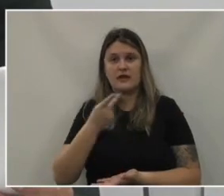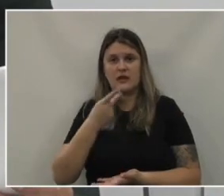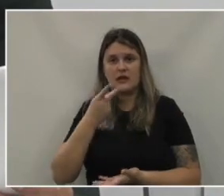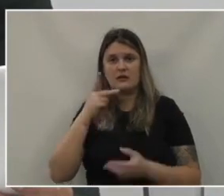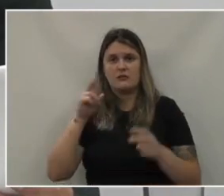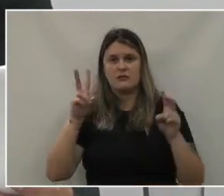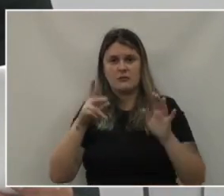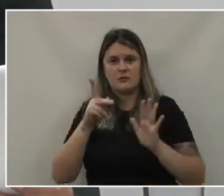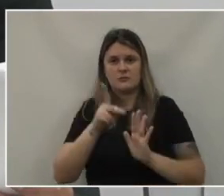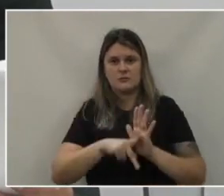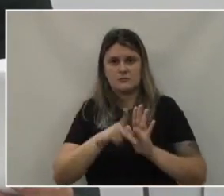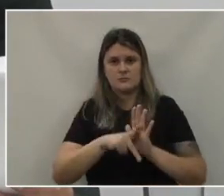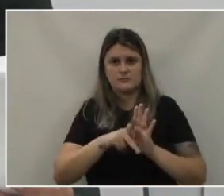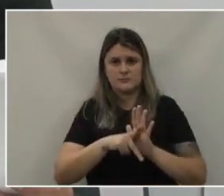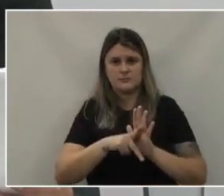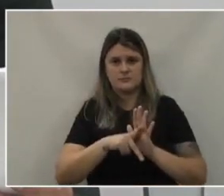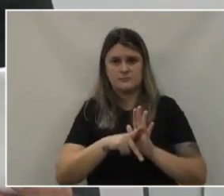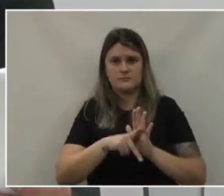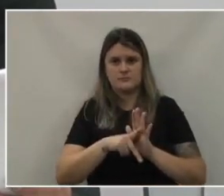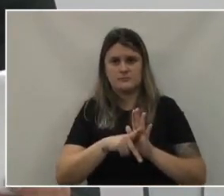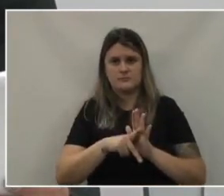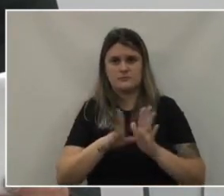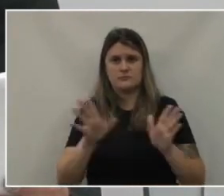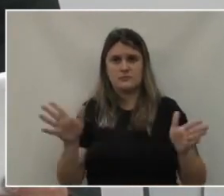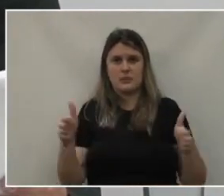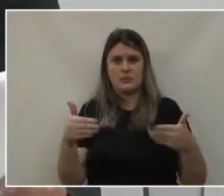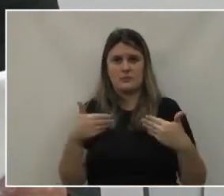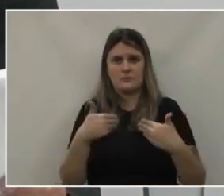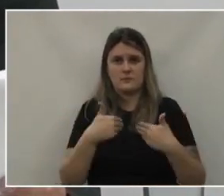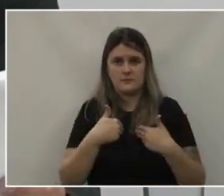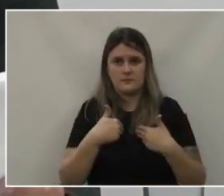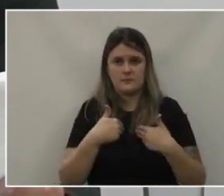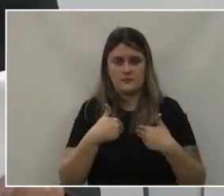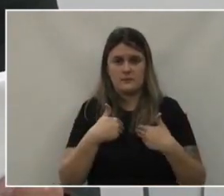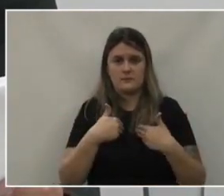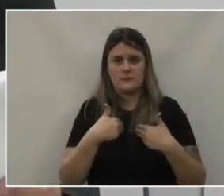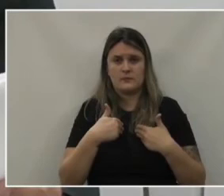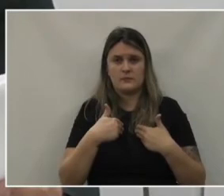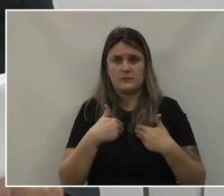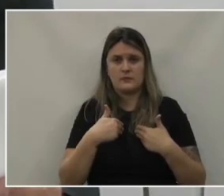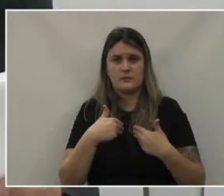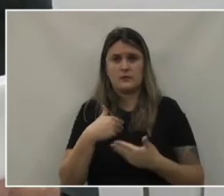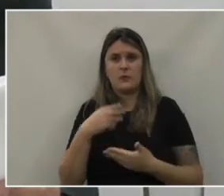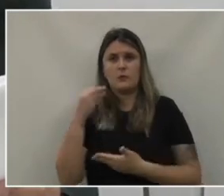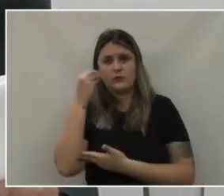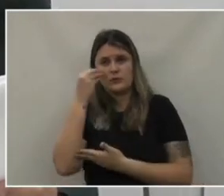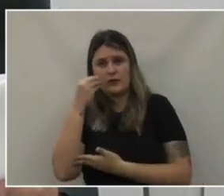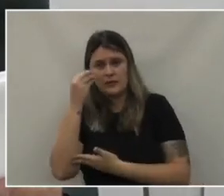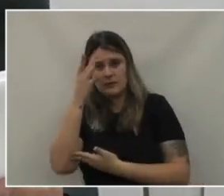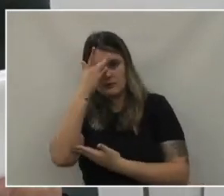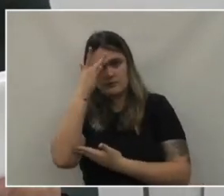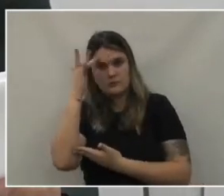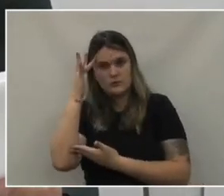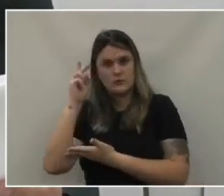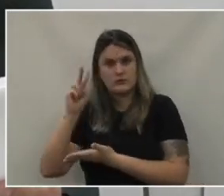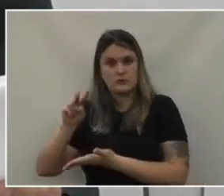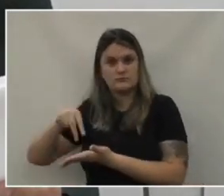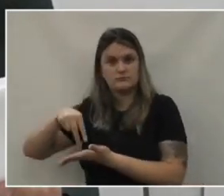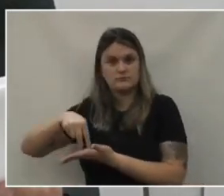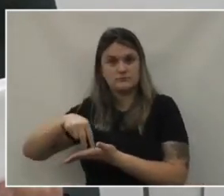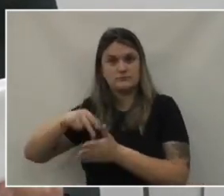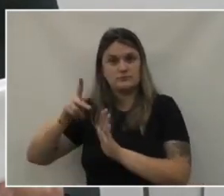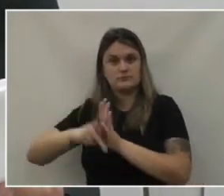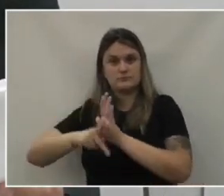o projeto, né, do transtorno do espectro autista. Daremos oportunidade a pessoa vir falar aqui na tribuna, um